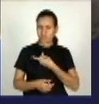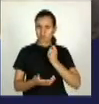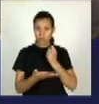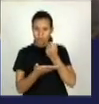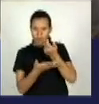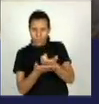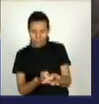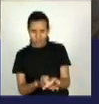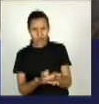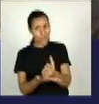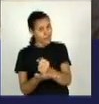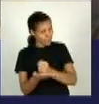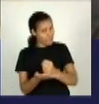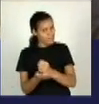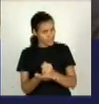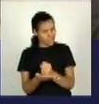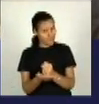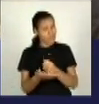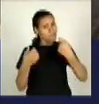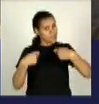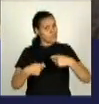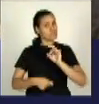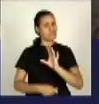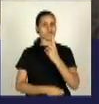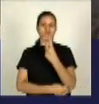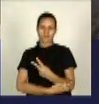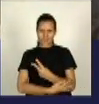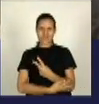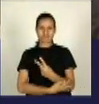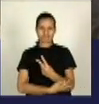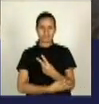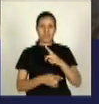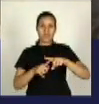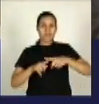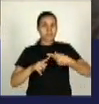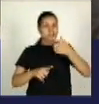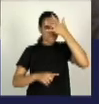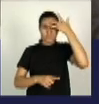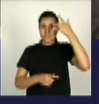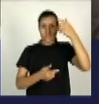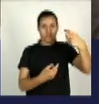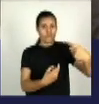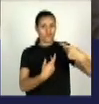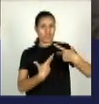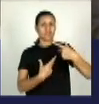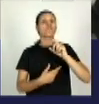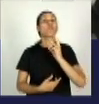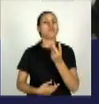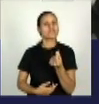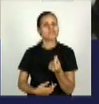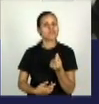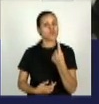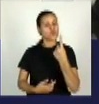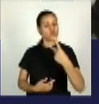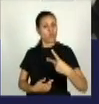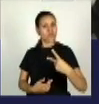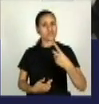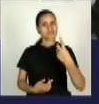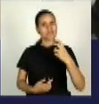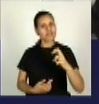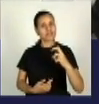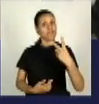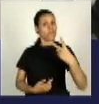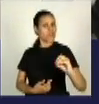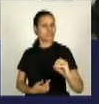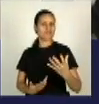gente compra medicamentos, vai comprar comprimidos, precisa de 2 e te vendem a caixa fechada com